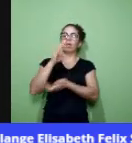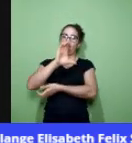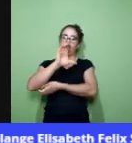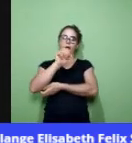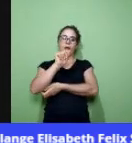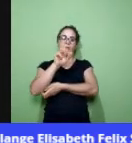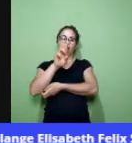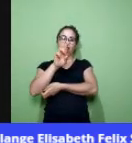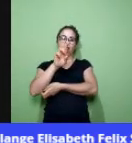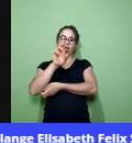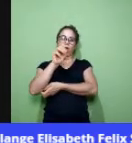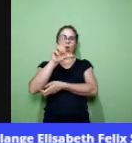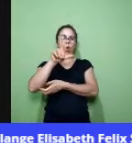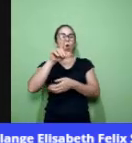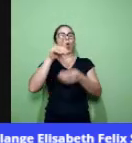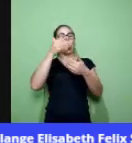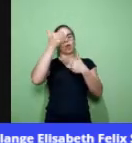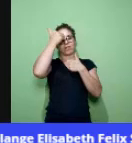Carol?